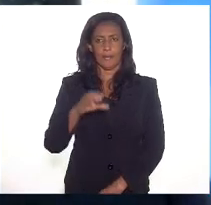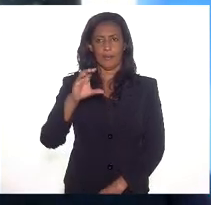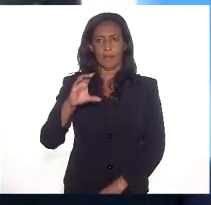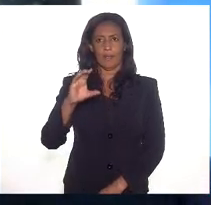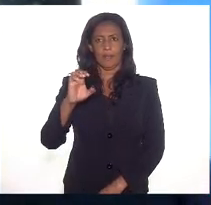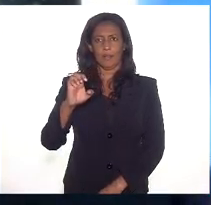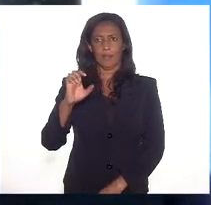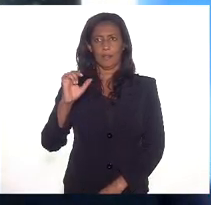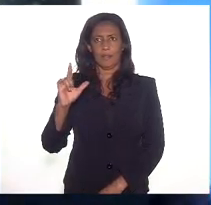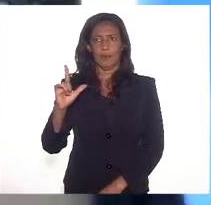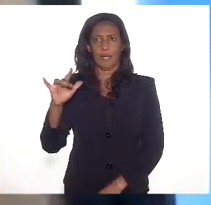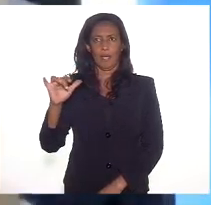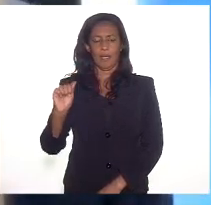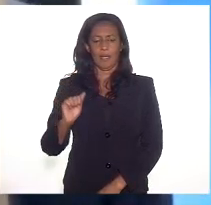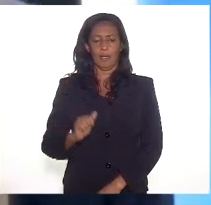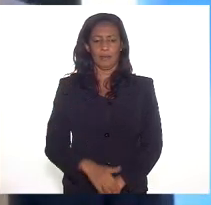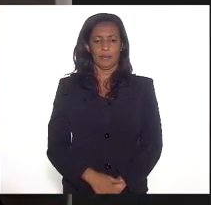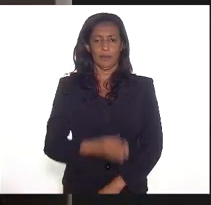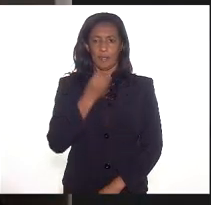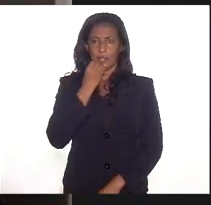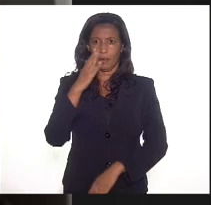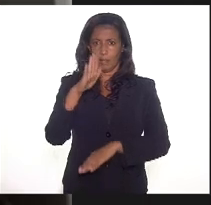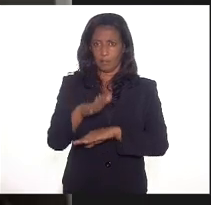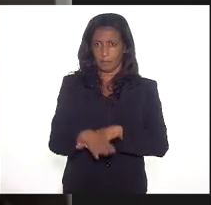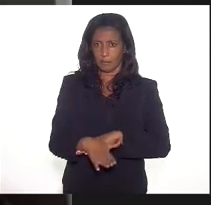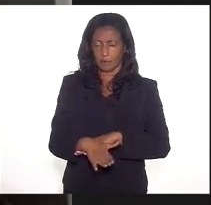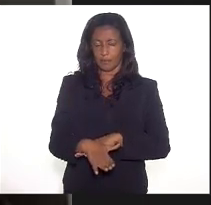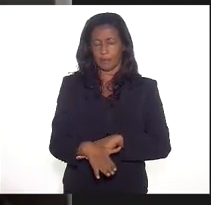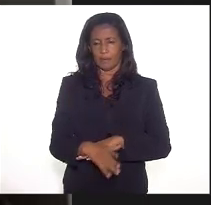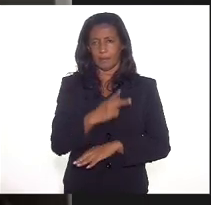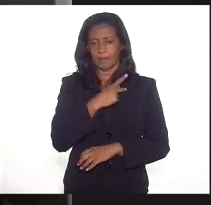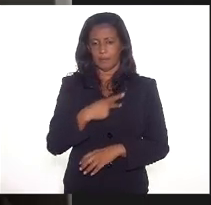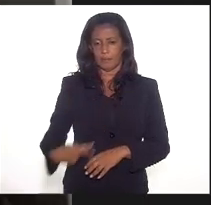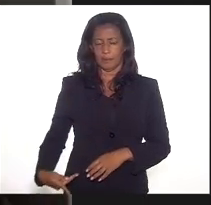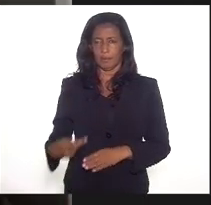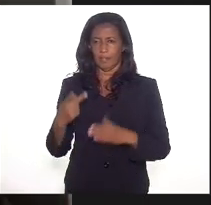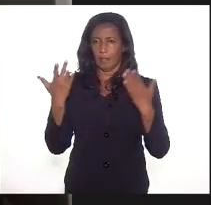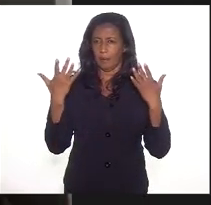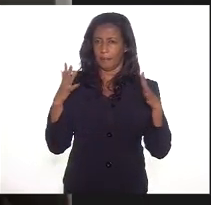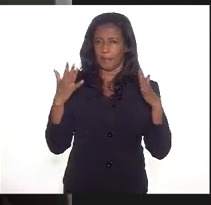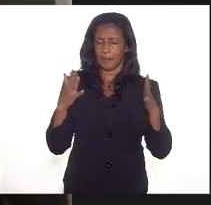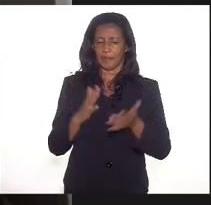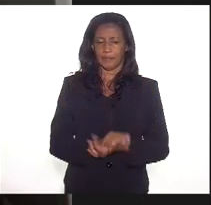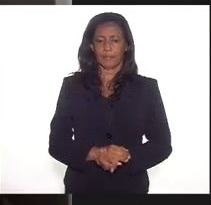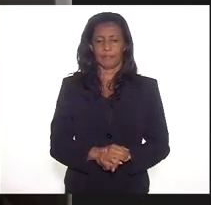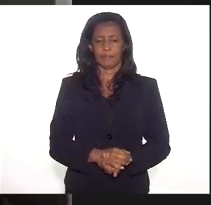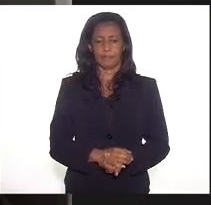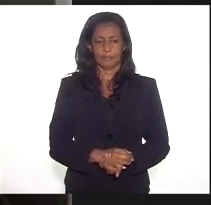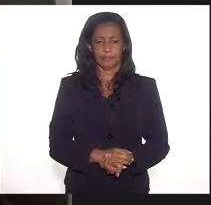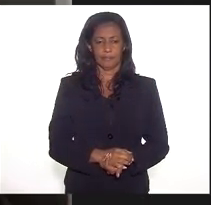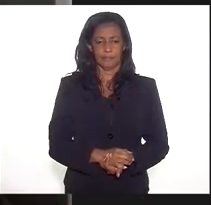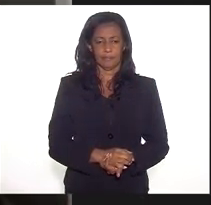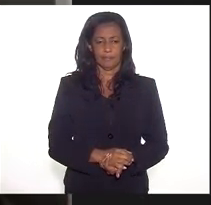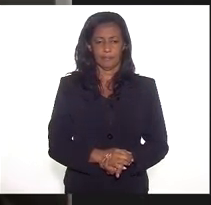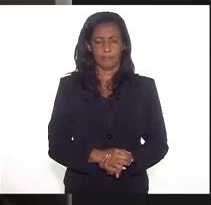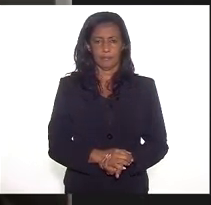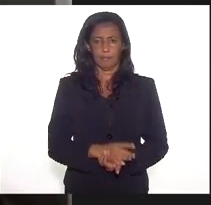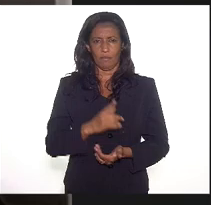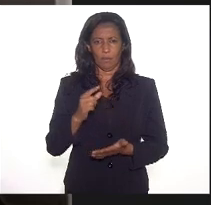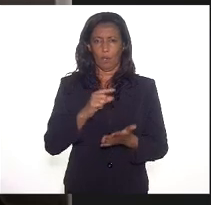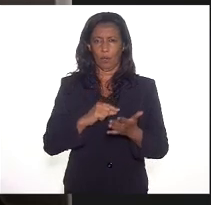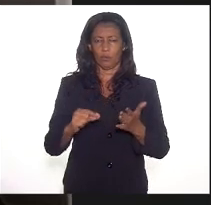Jordão. Boa tarde, presidente Jair. Boa tarde. Parabenizar, gostaria de parabenizar os autores aqui